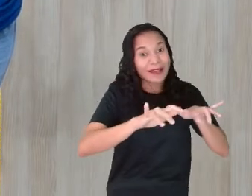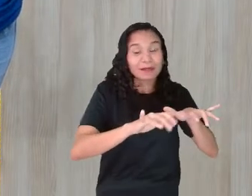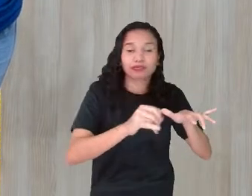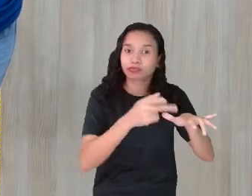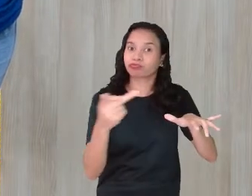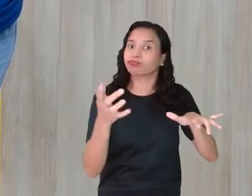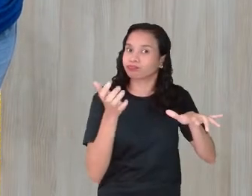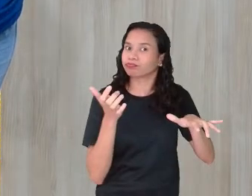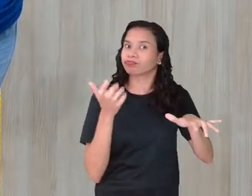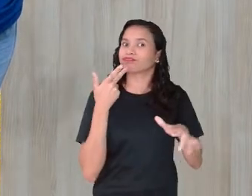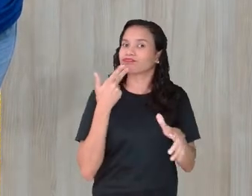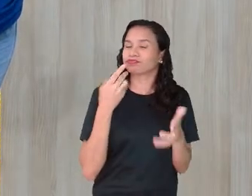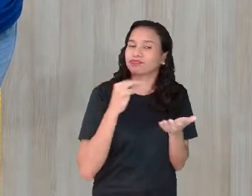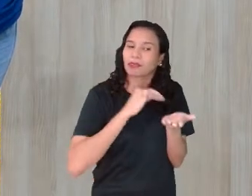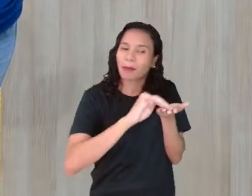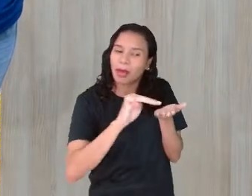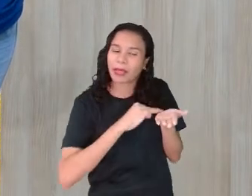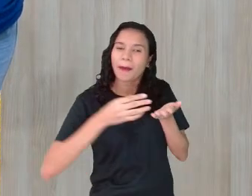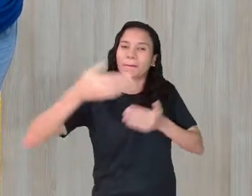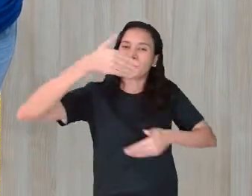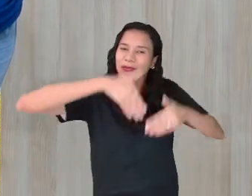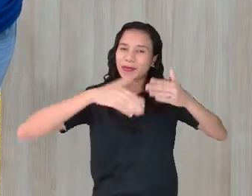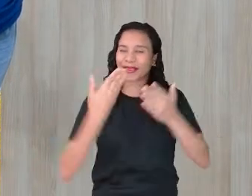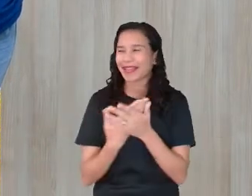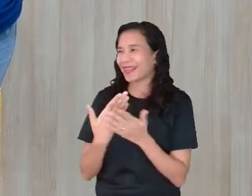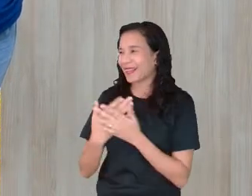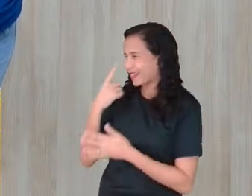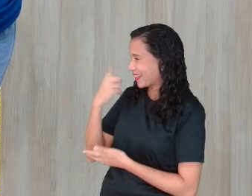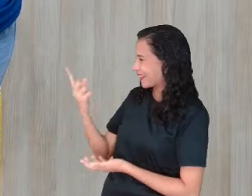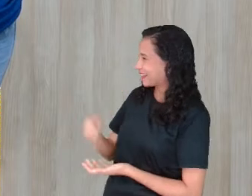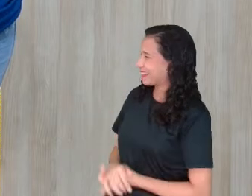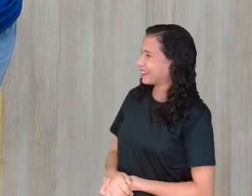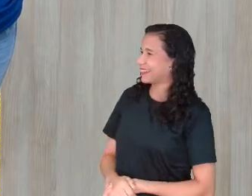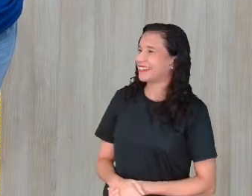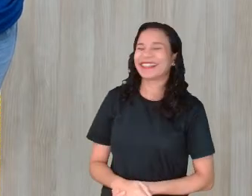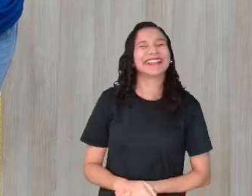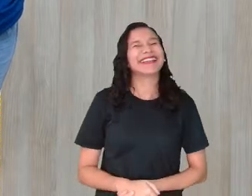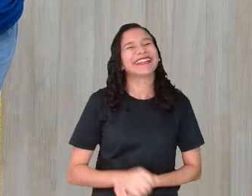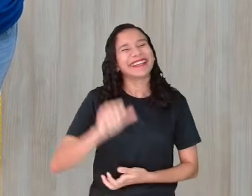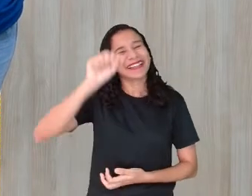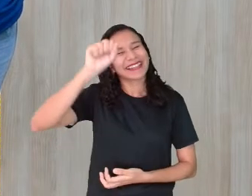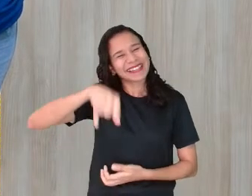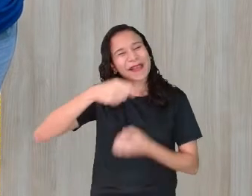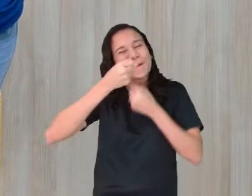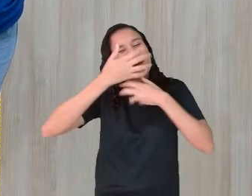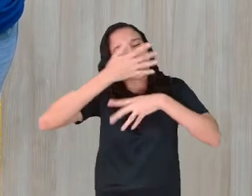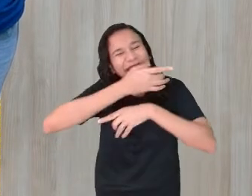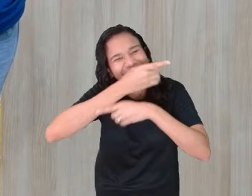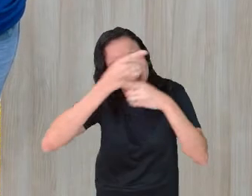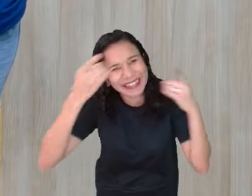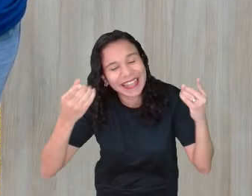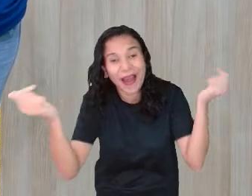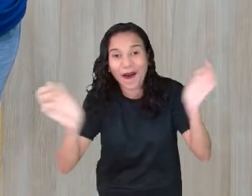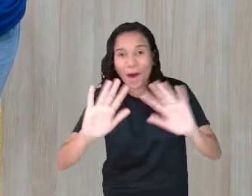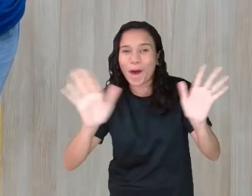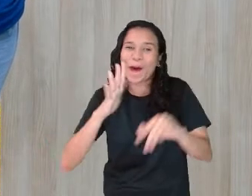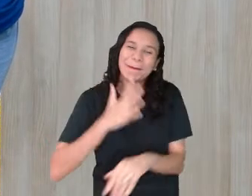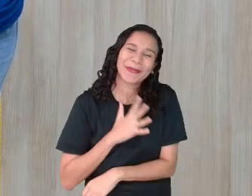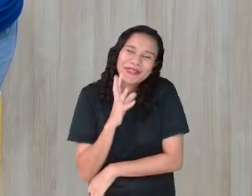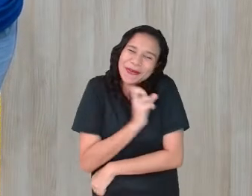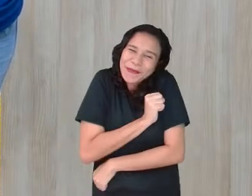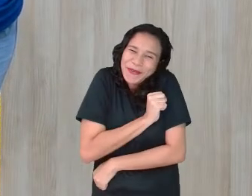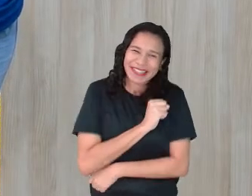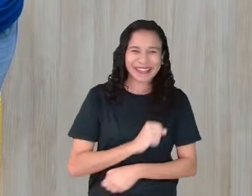vocês quiserem, né, participar, né, professora Vanessa? Bom dia. Bom dia, olá, meus